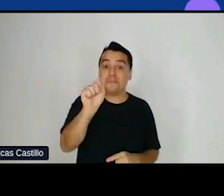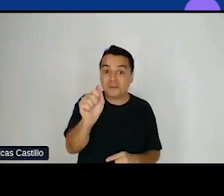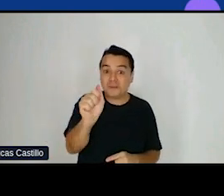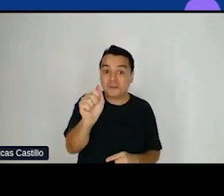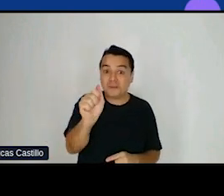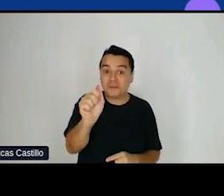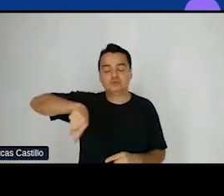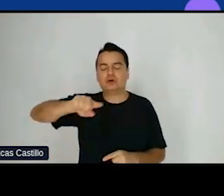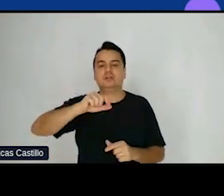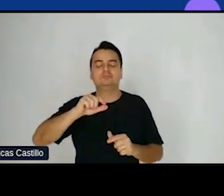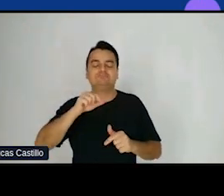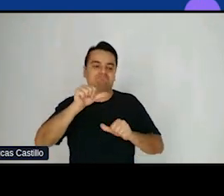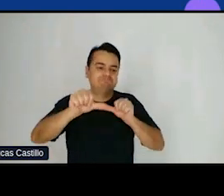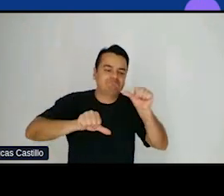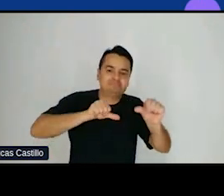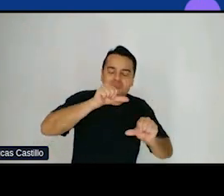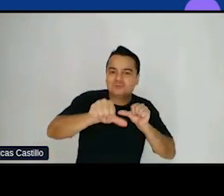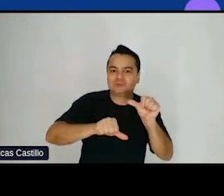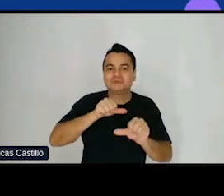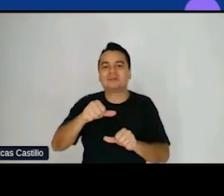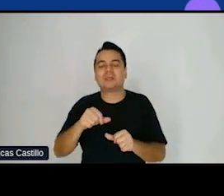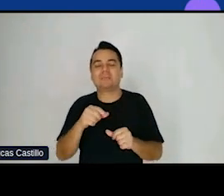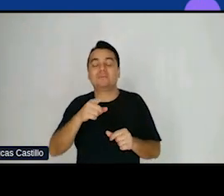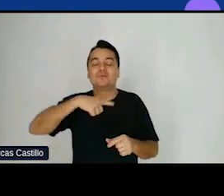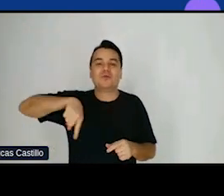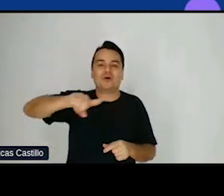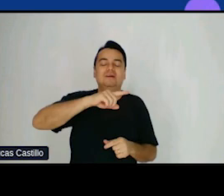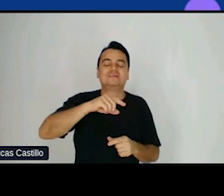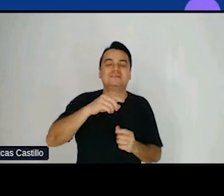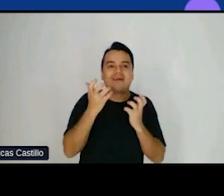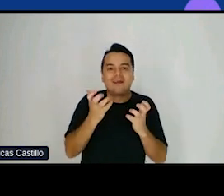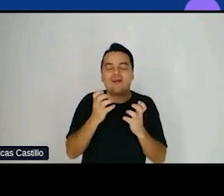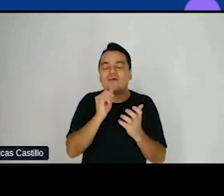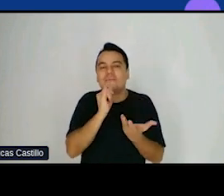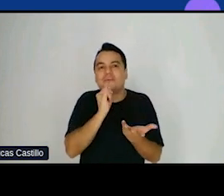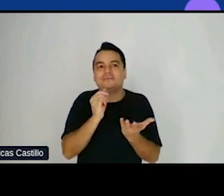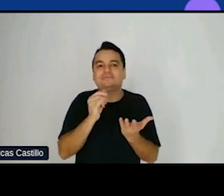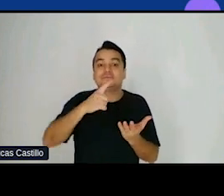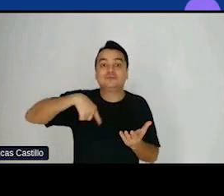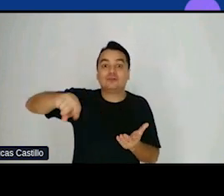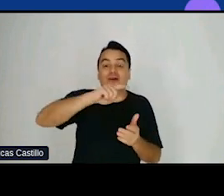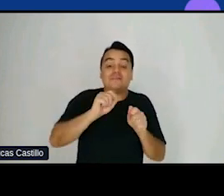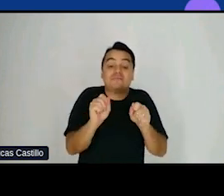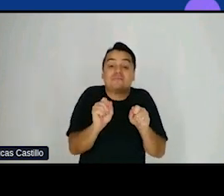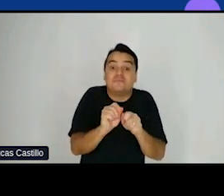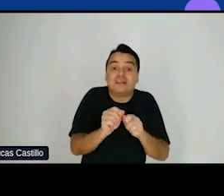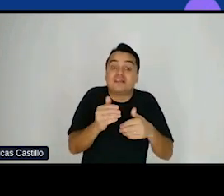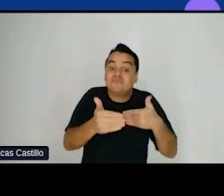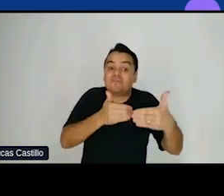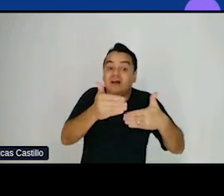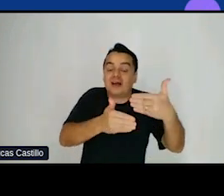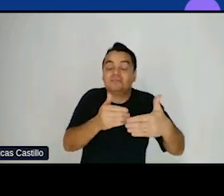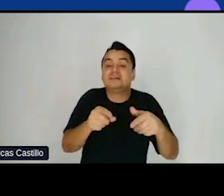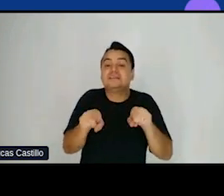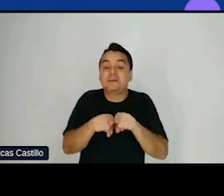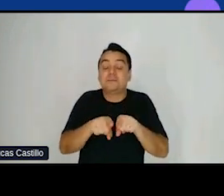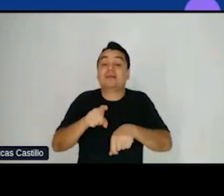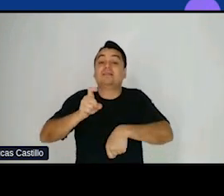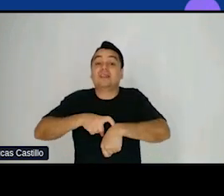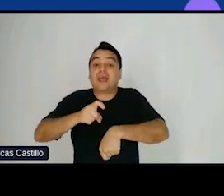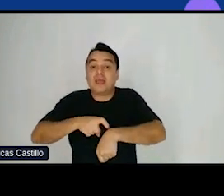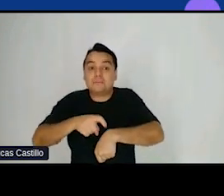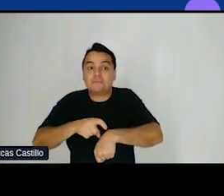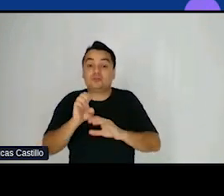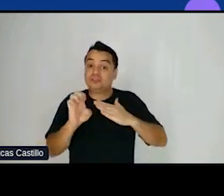poder trazer um pouquinho da nossa rotina, né, Paty? A gente contar aqui um pouquinho do que a gente vem fazendo ao longo desse tempo que a gente tem aí